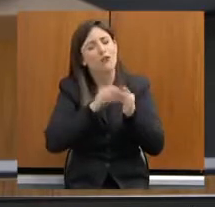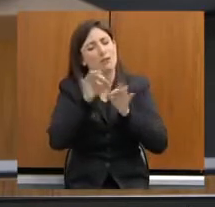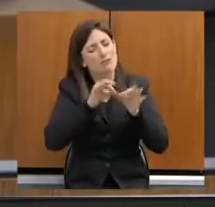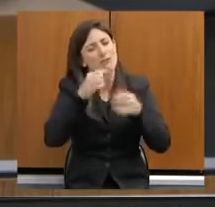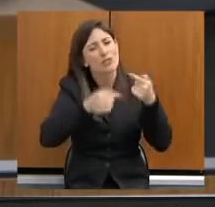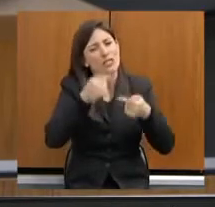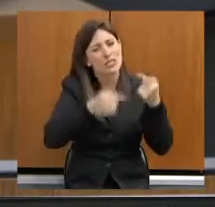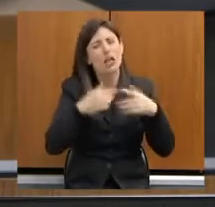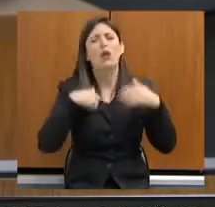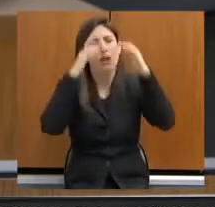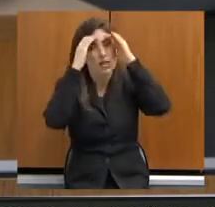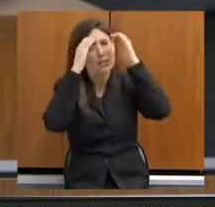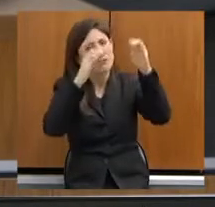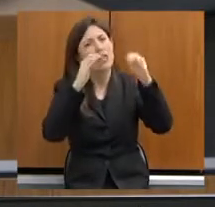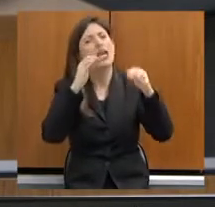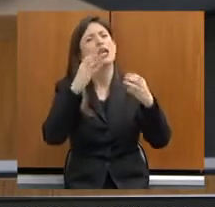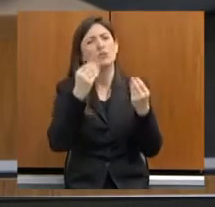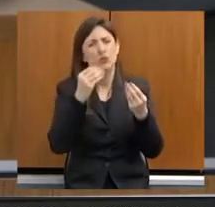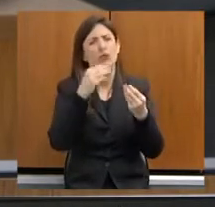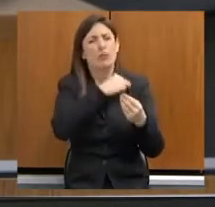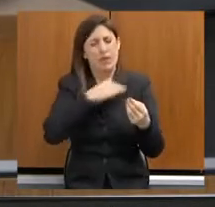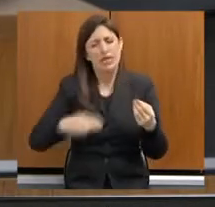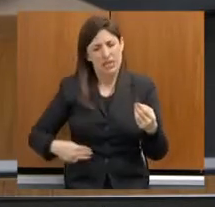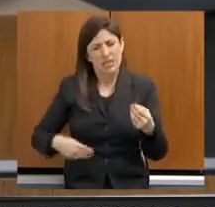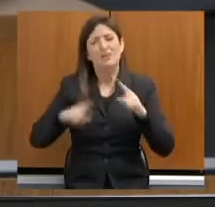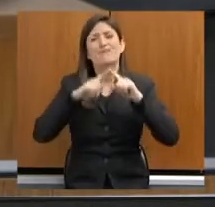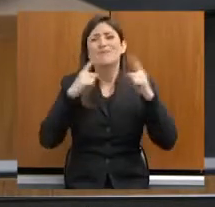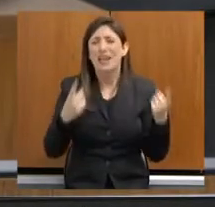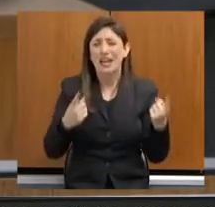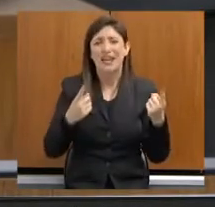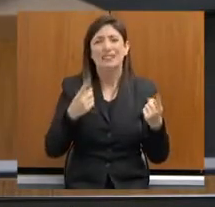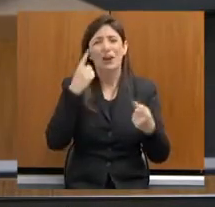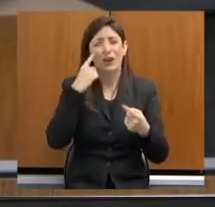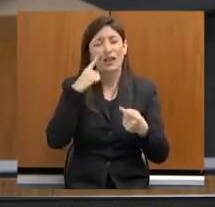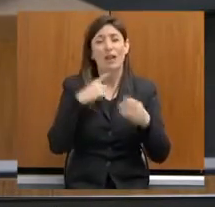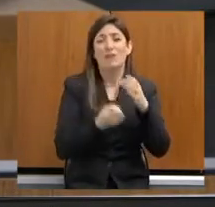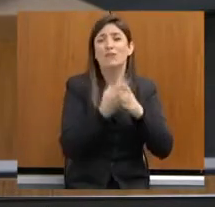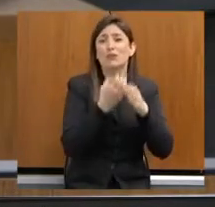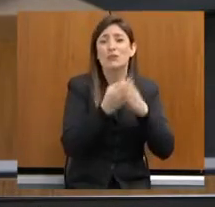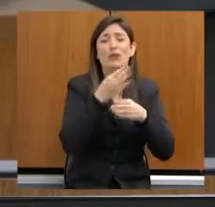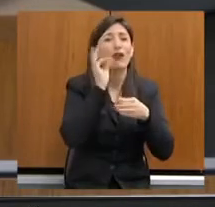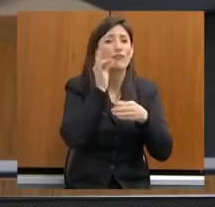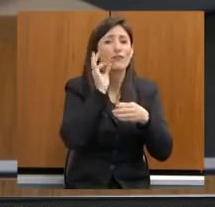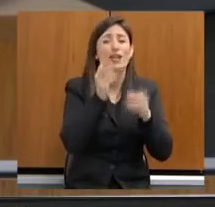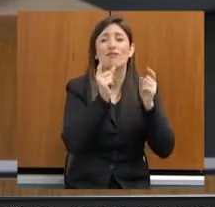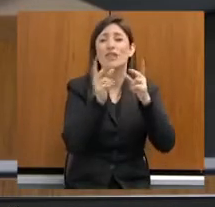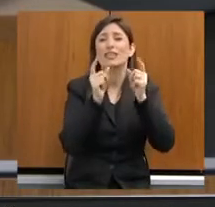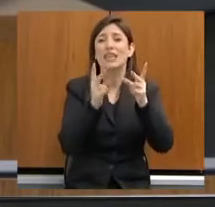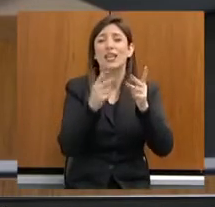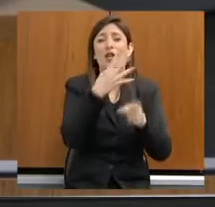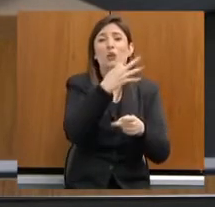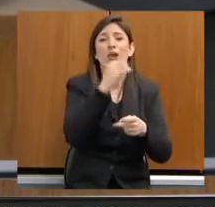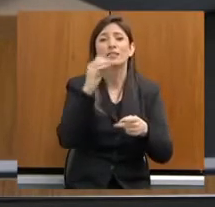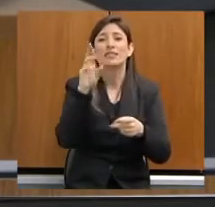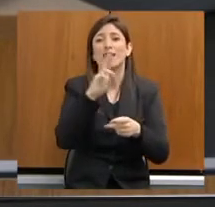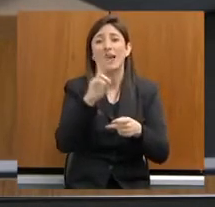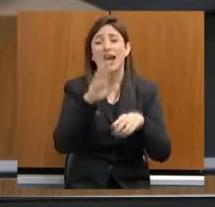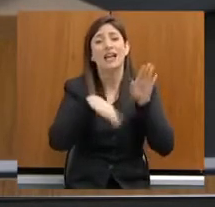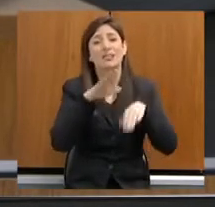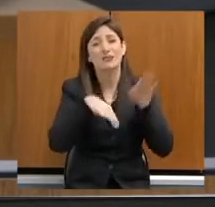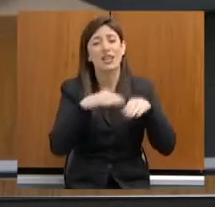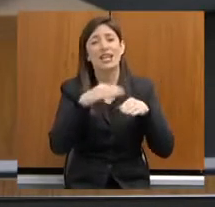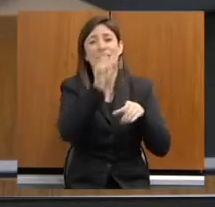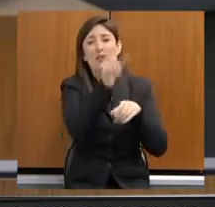mal nunca ferra e nós produtores de café já vendeu o café a 400reais nosso café e perguntou apertado